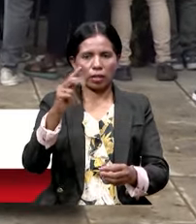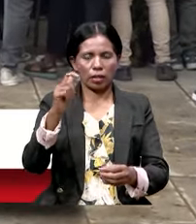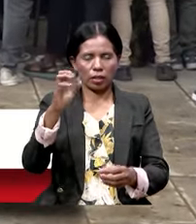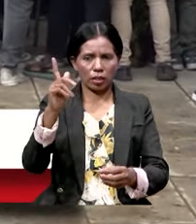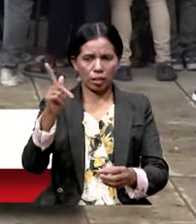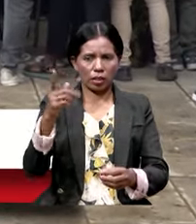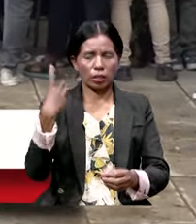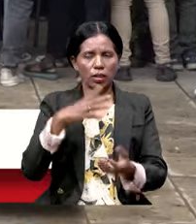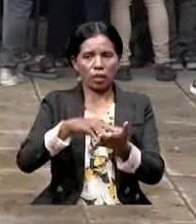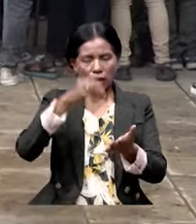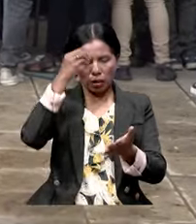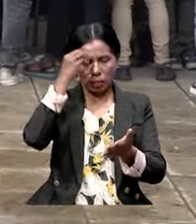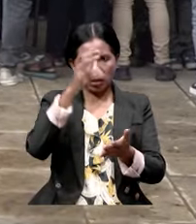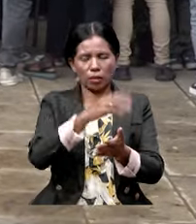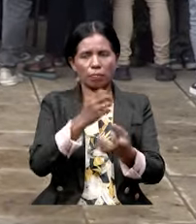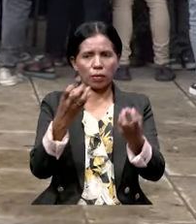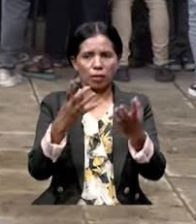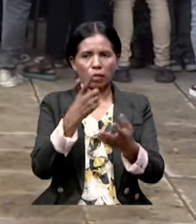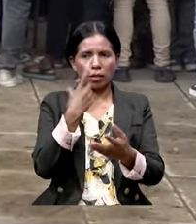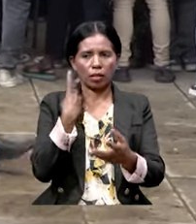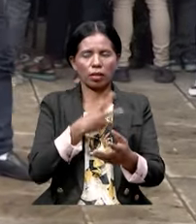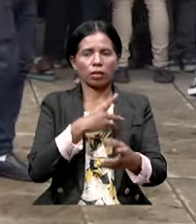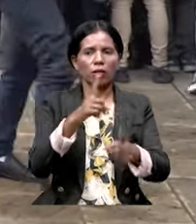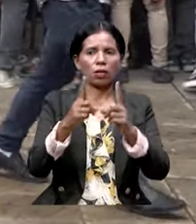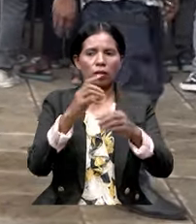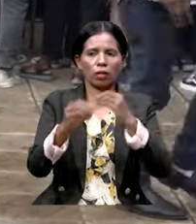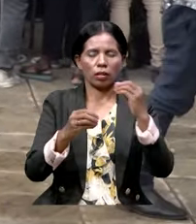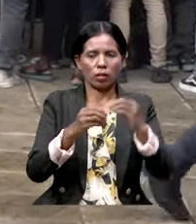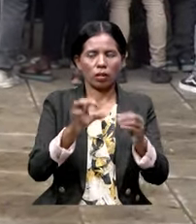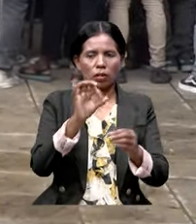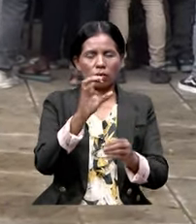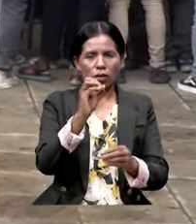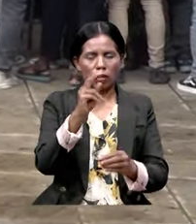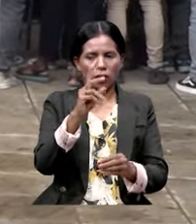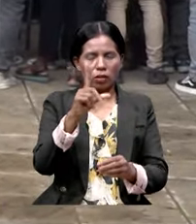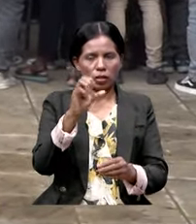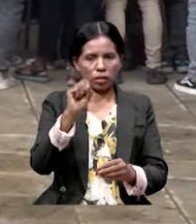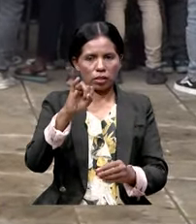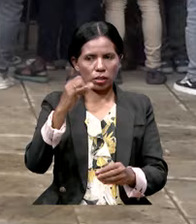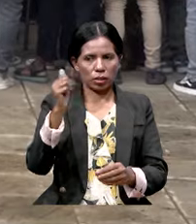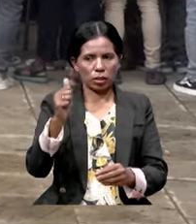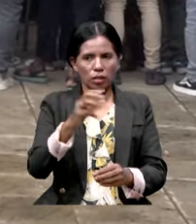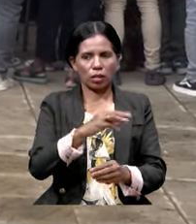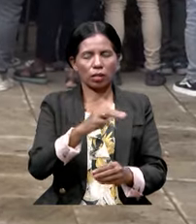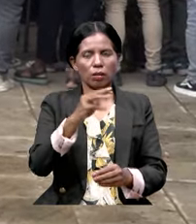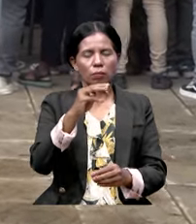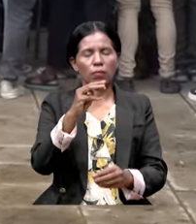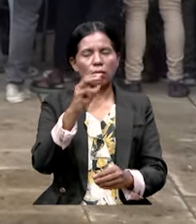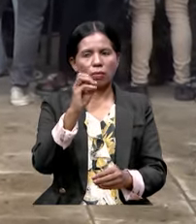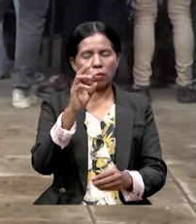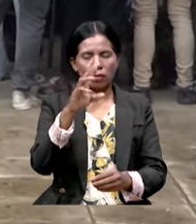conaba semântica, ita colia conaba fonologia, ita colia conaba morfologia. Nene